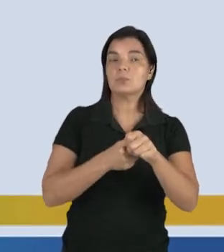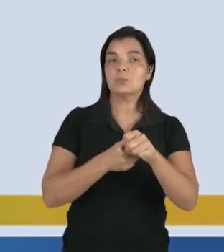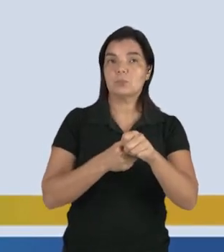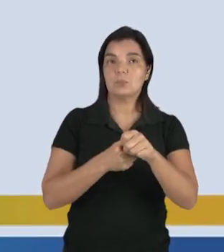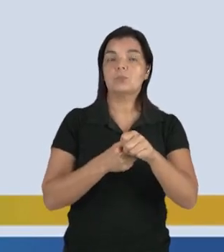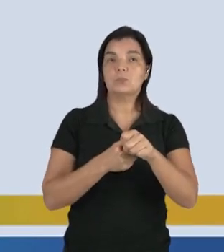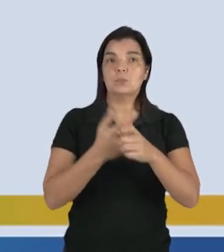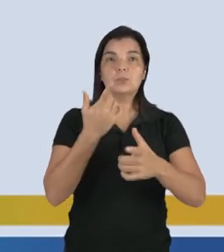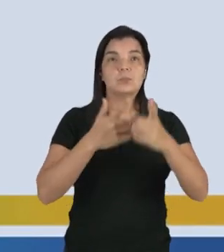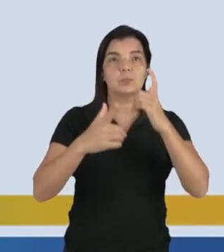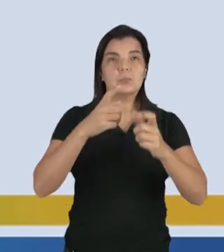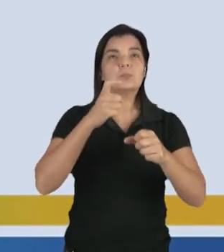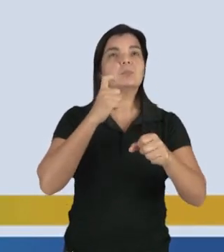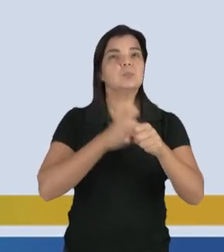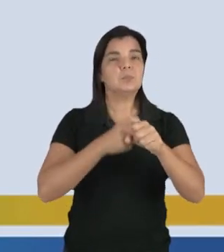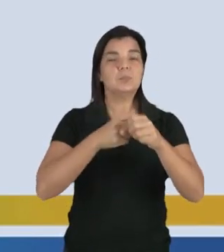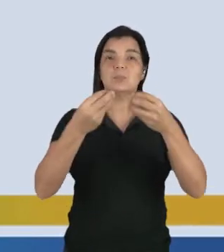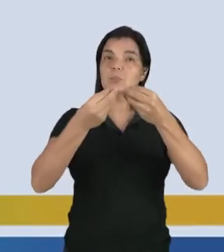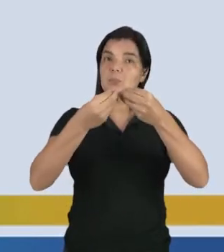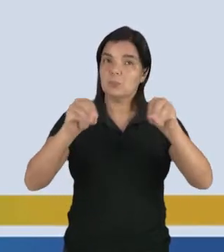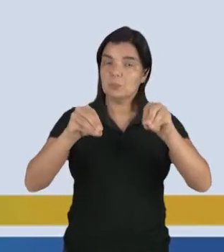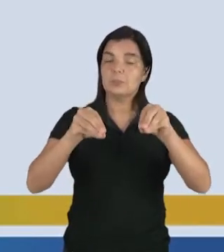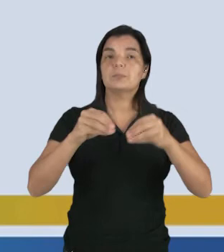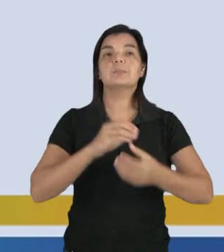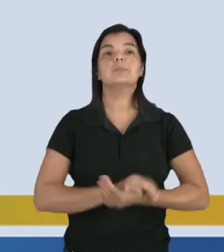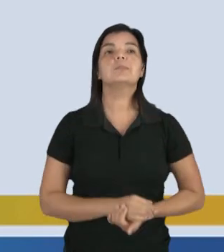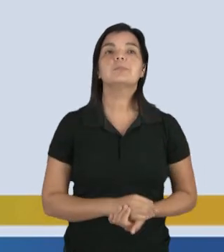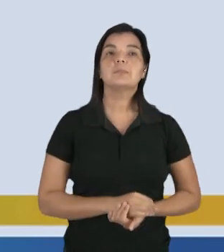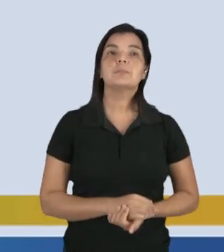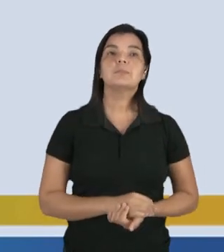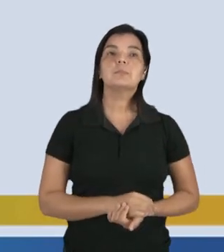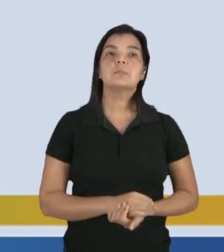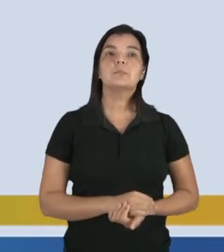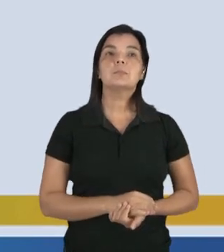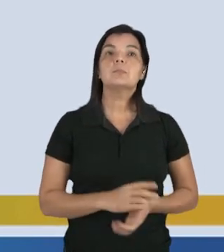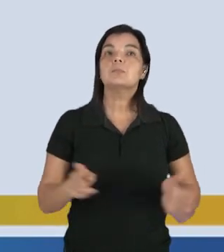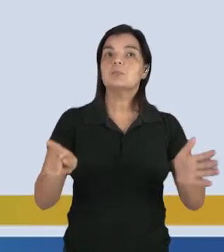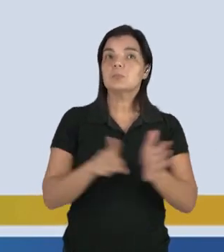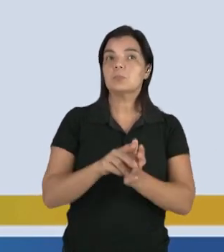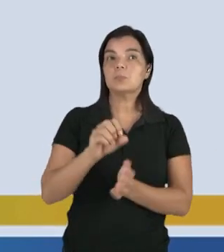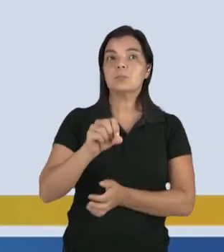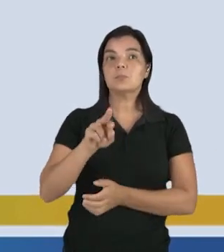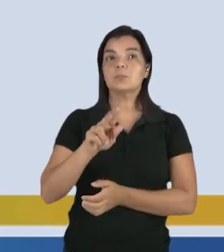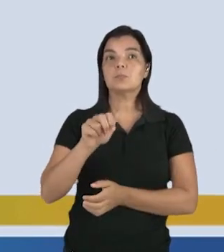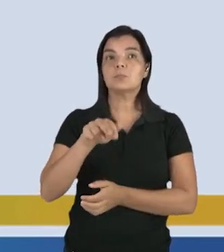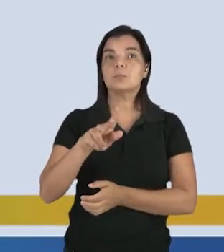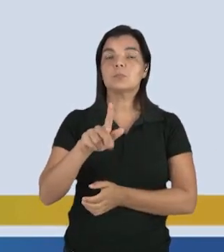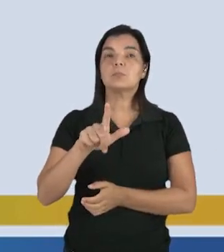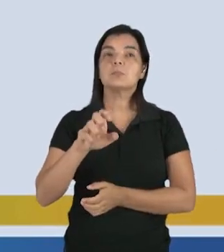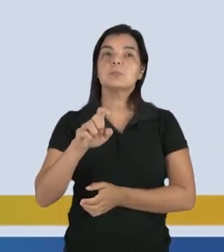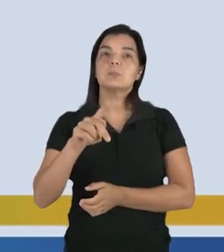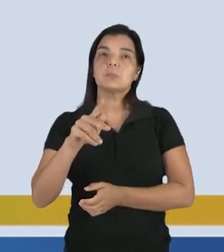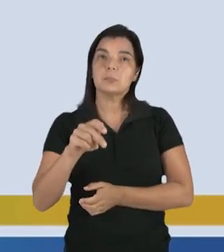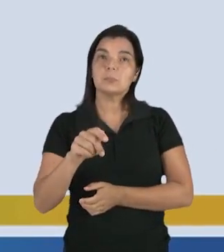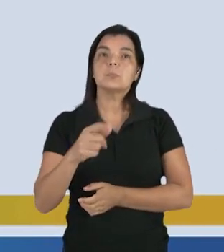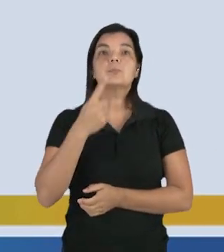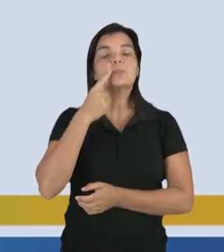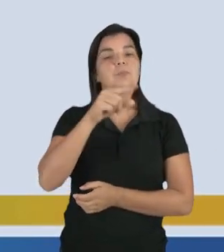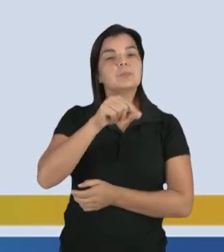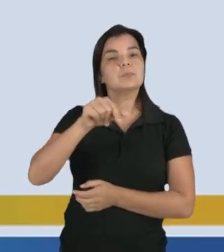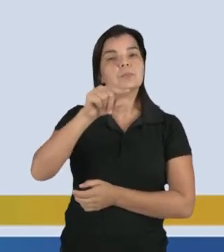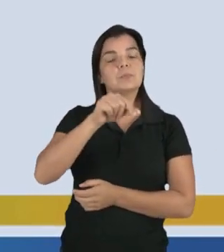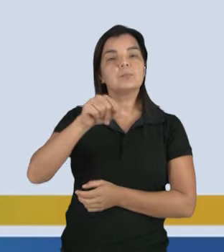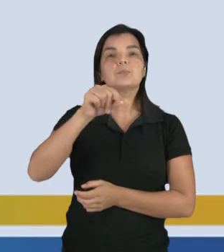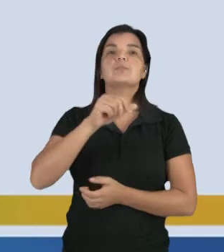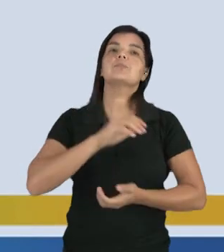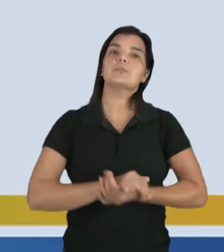que eles apresentam são sólidos, cristalinos, duros e quebradiços. Propriedades organolépticas, que está